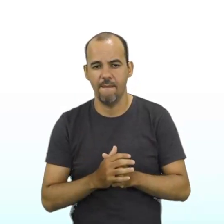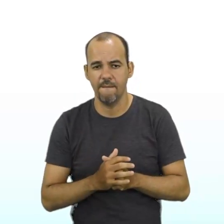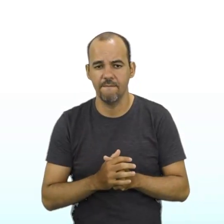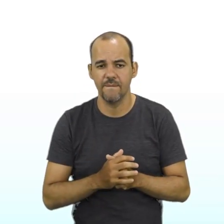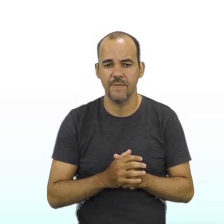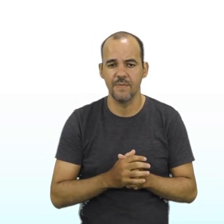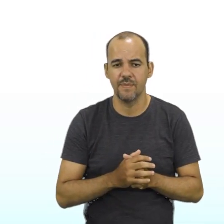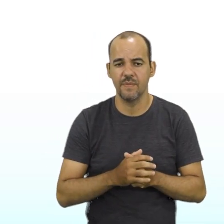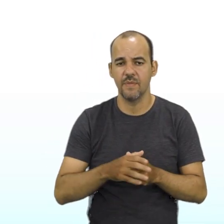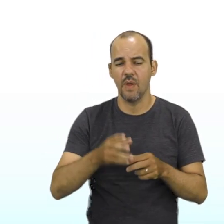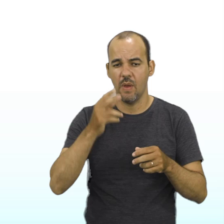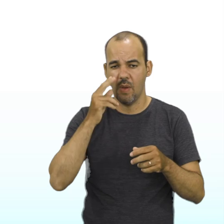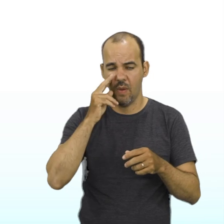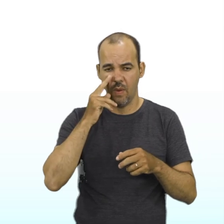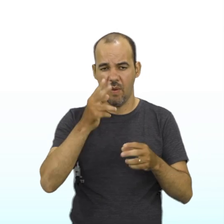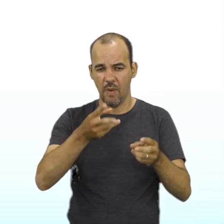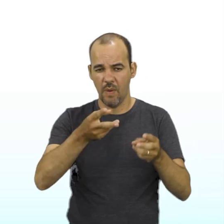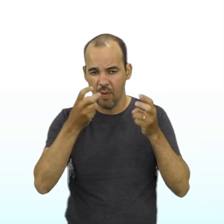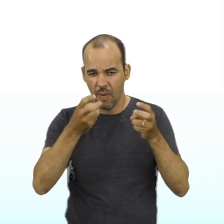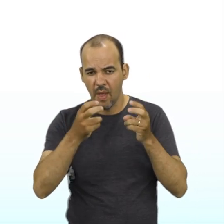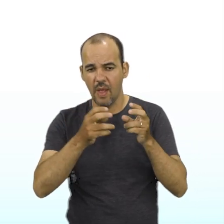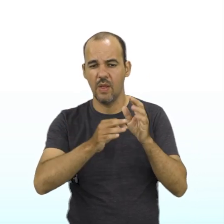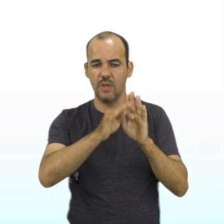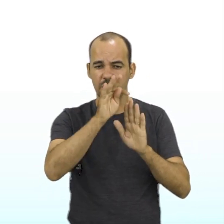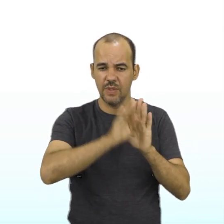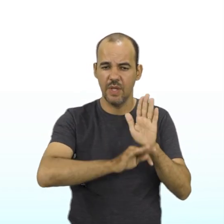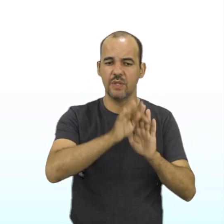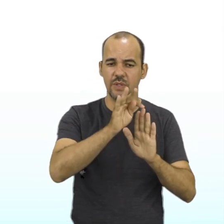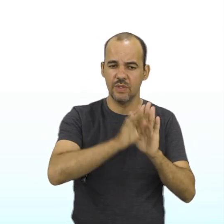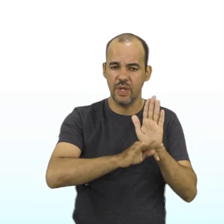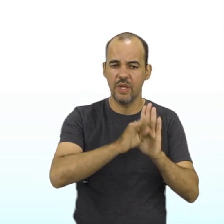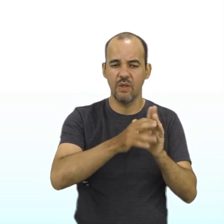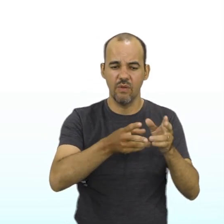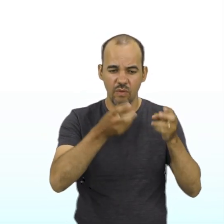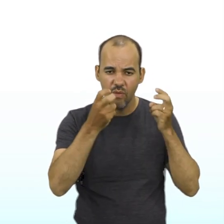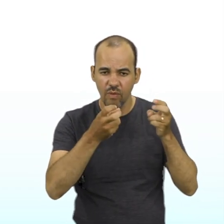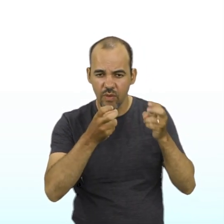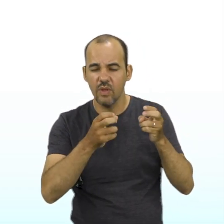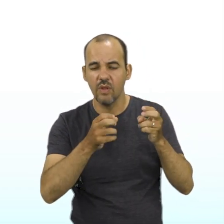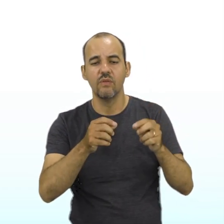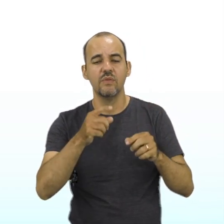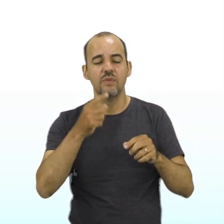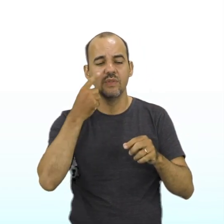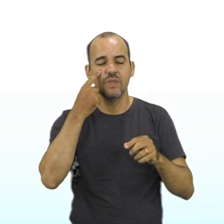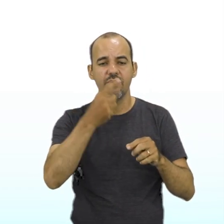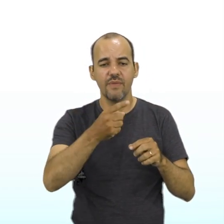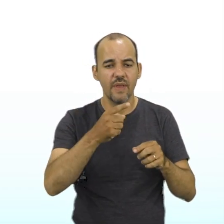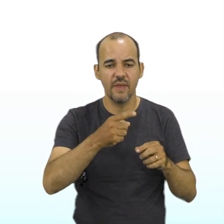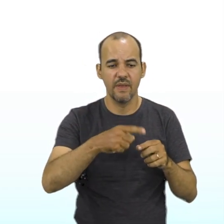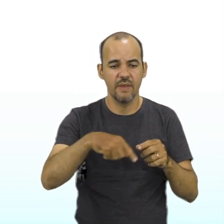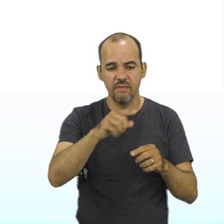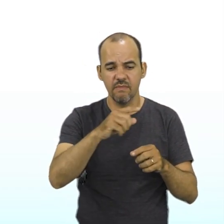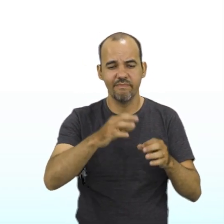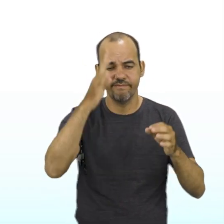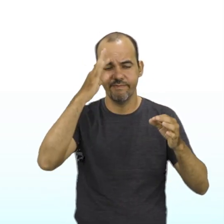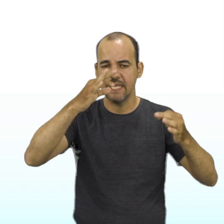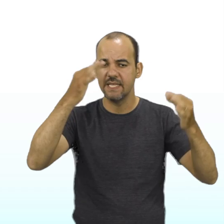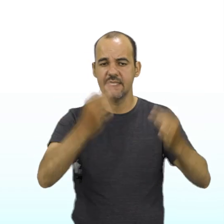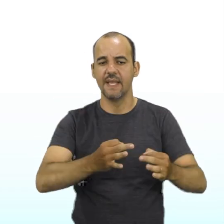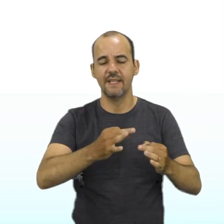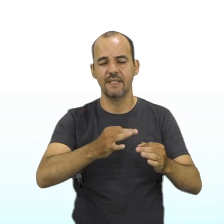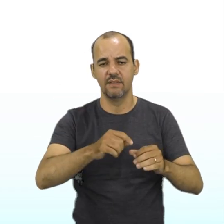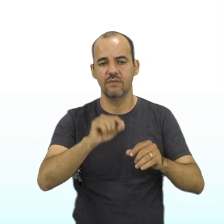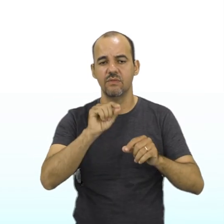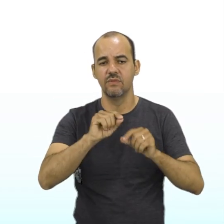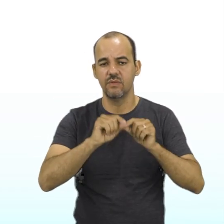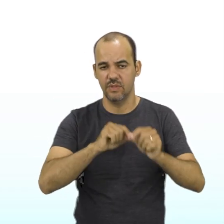rotundamente, aparecendo muitas vezes no texto. A gente tem também categoricamente e absolutamente. Então,